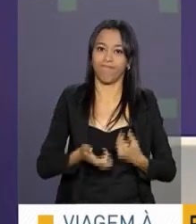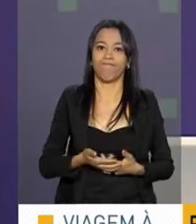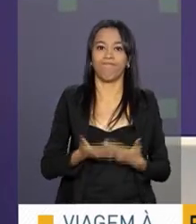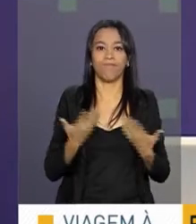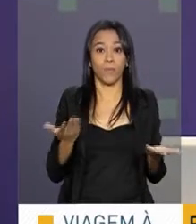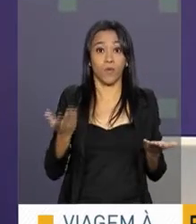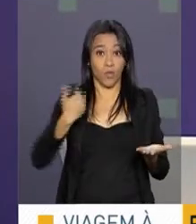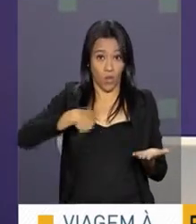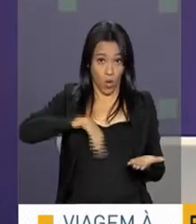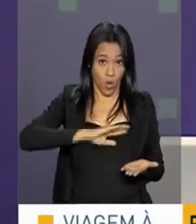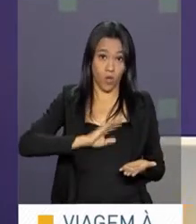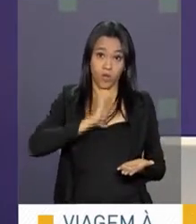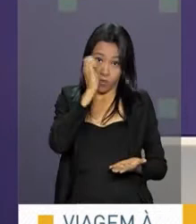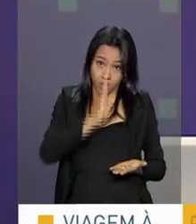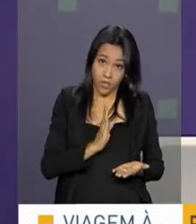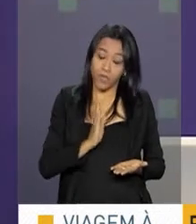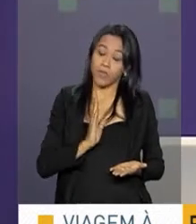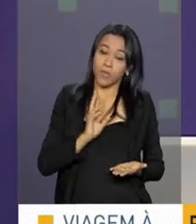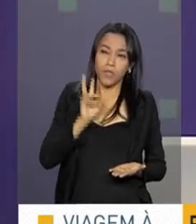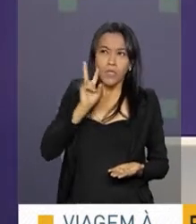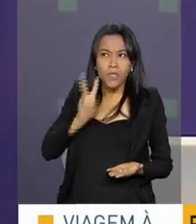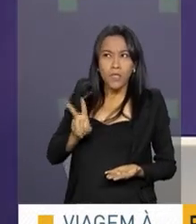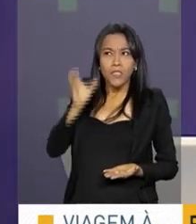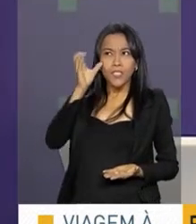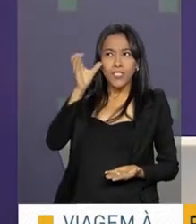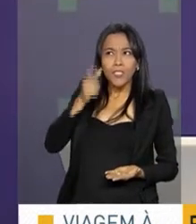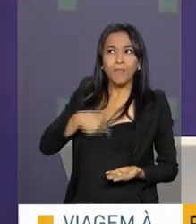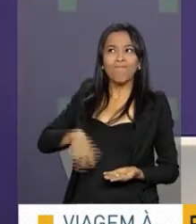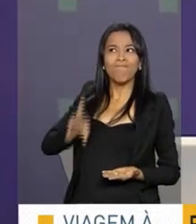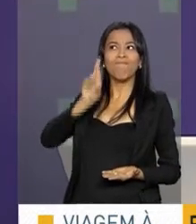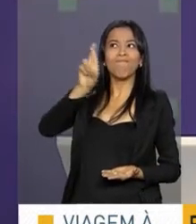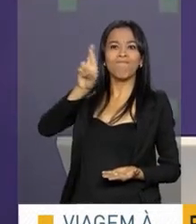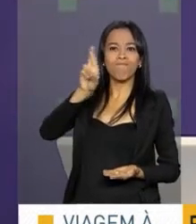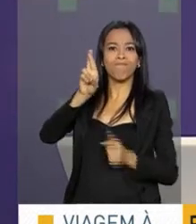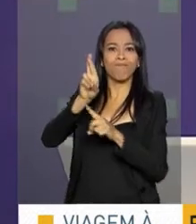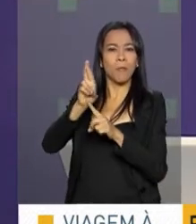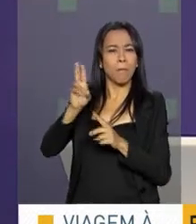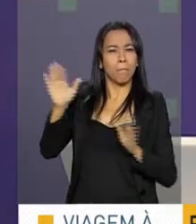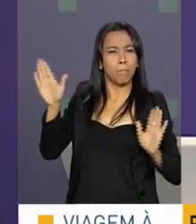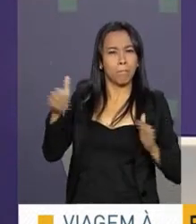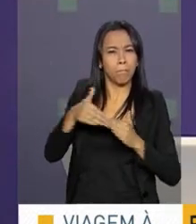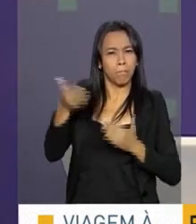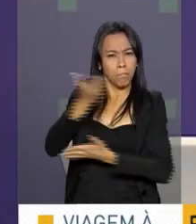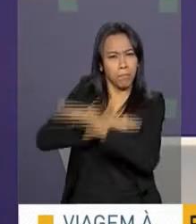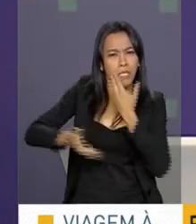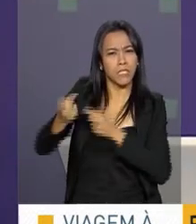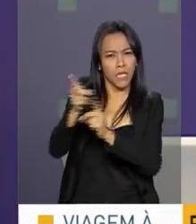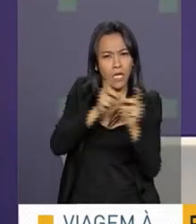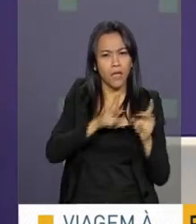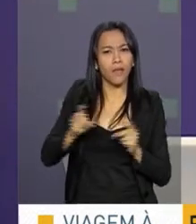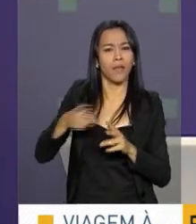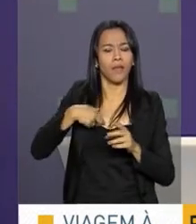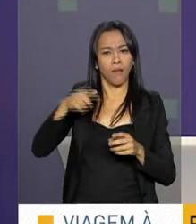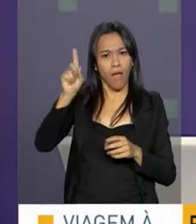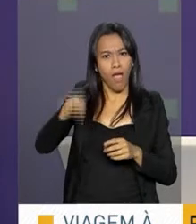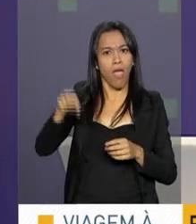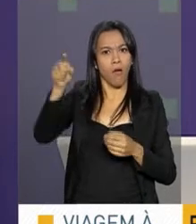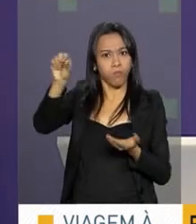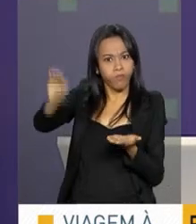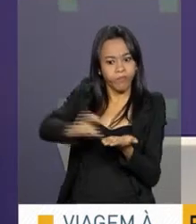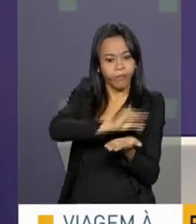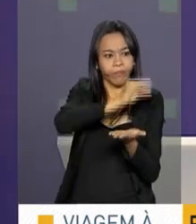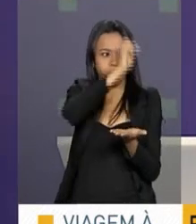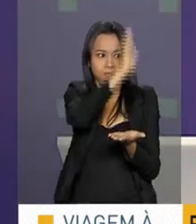Para nós, a China representa hoje nosso principal parceiro comercial, um dos maiores investidores no